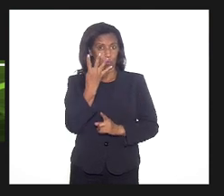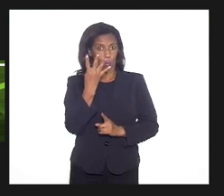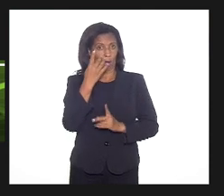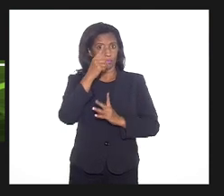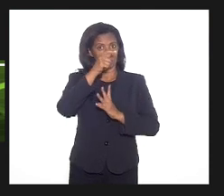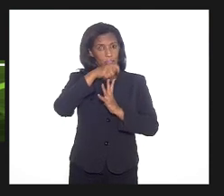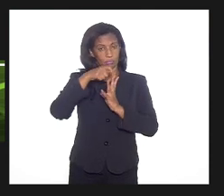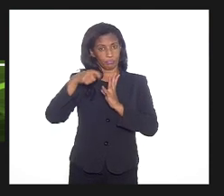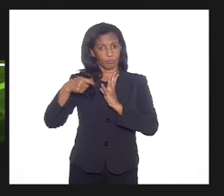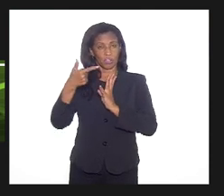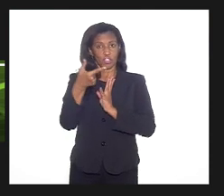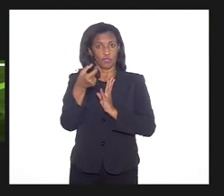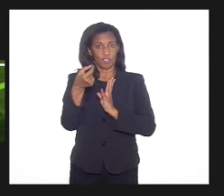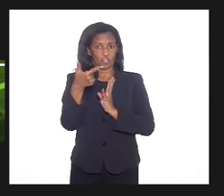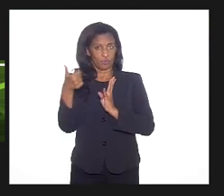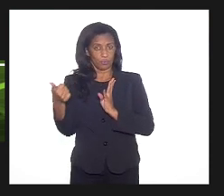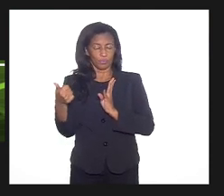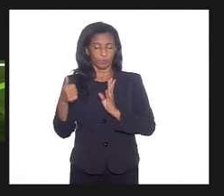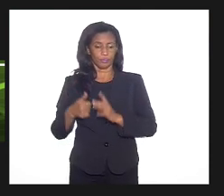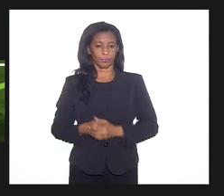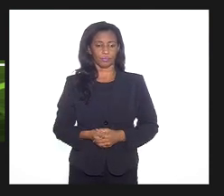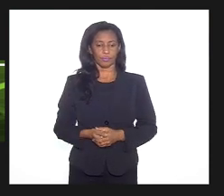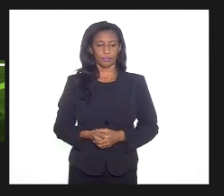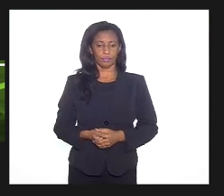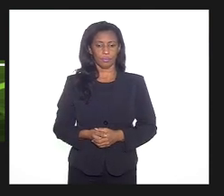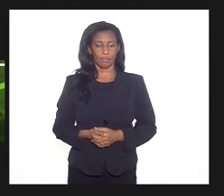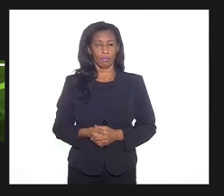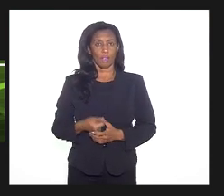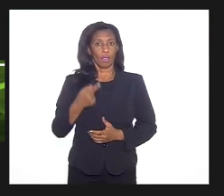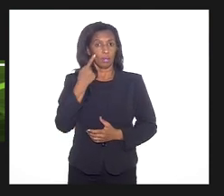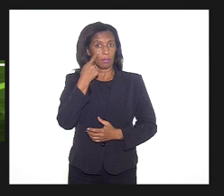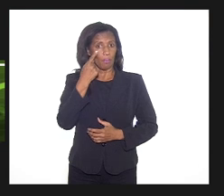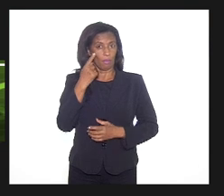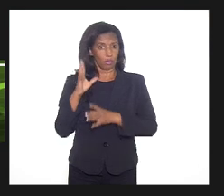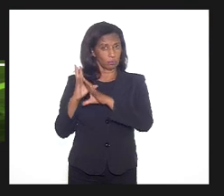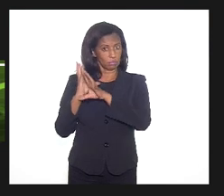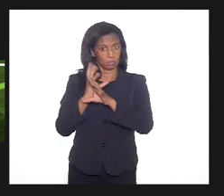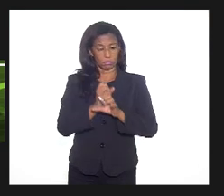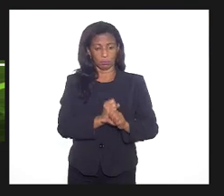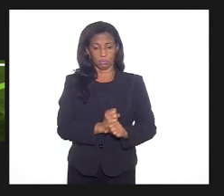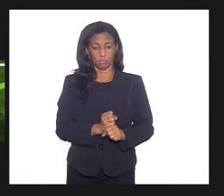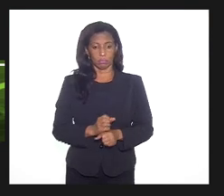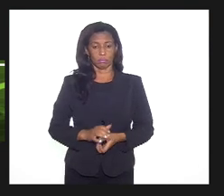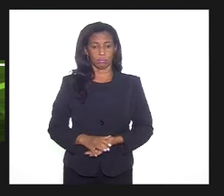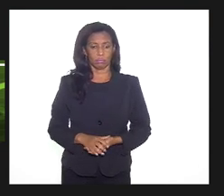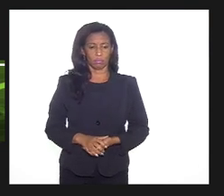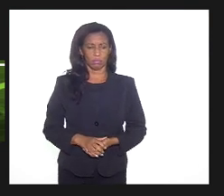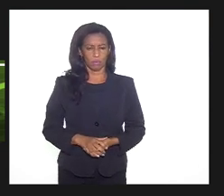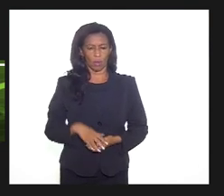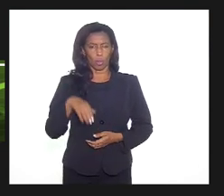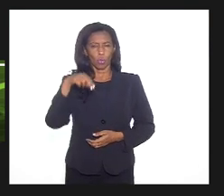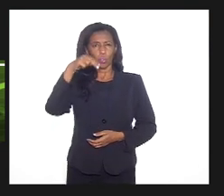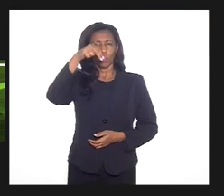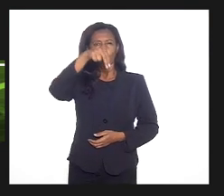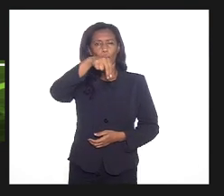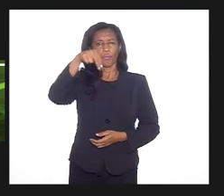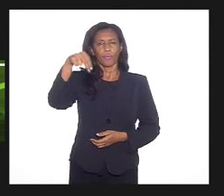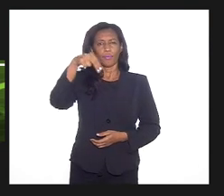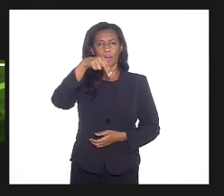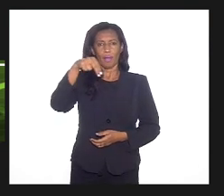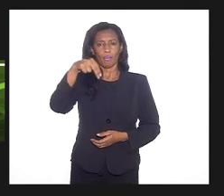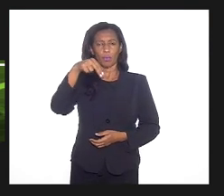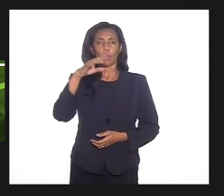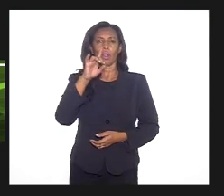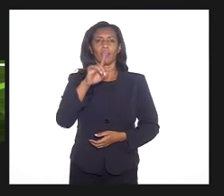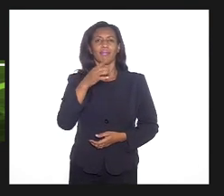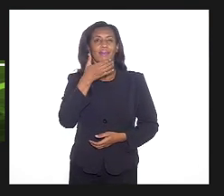4 primeiros meses de 2021, né, que mostra a arrecadação. Então, aqui, em novembro e dezembro